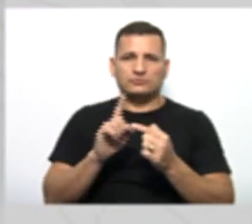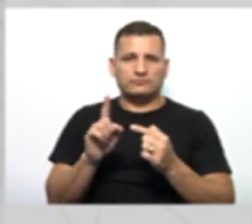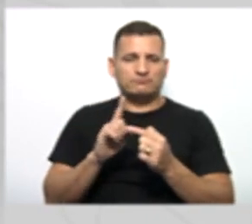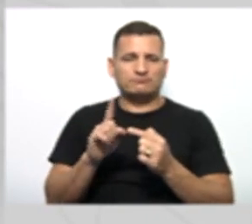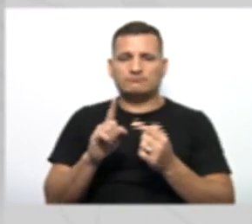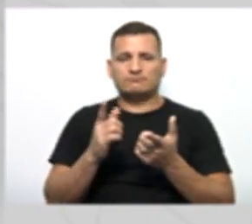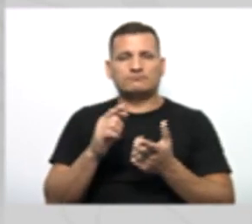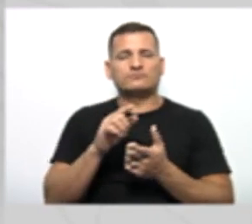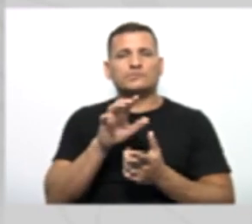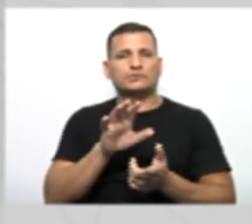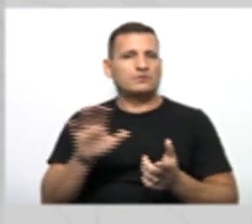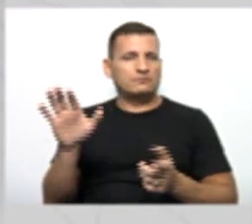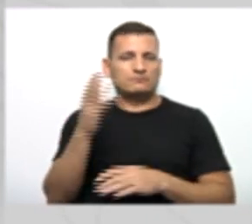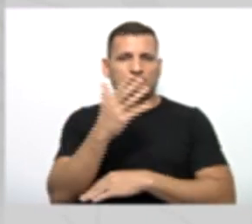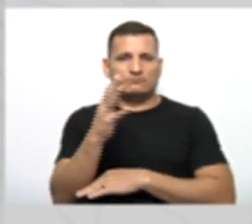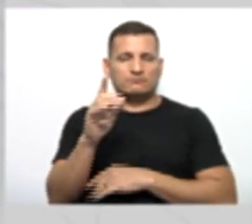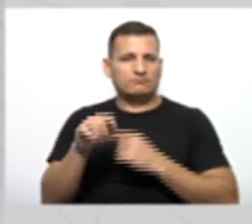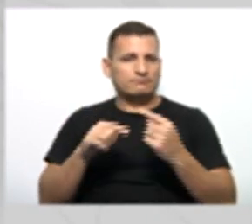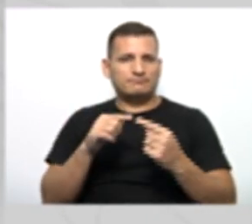do zoneamento ambiental.